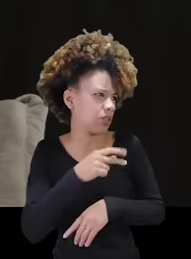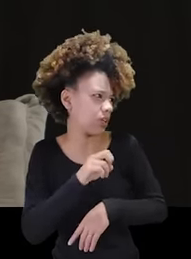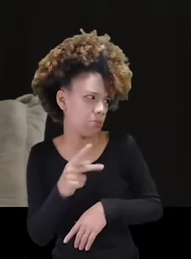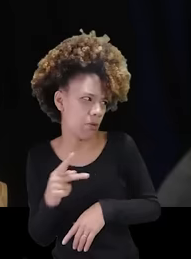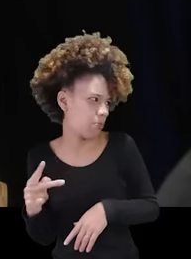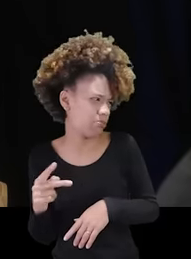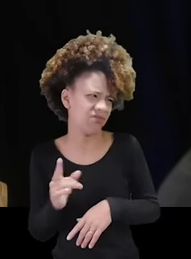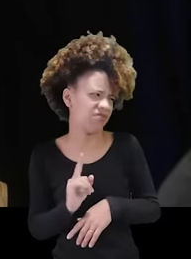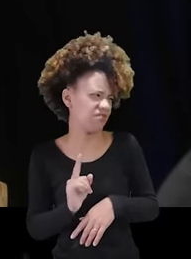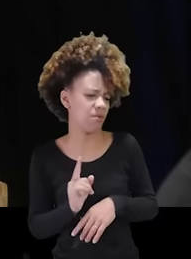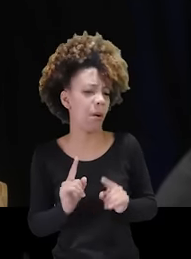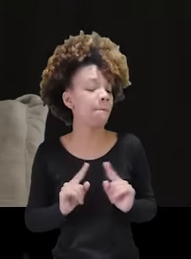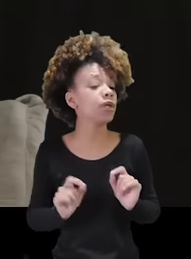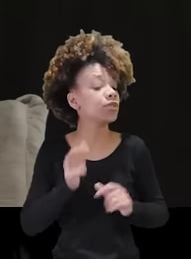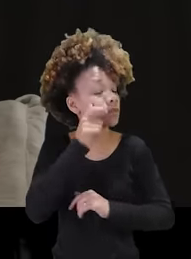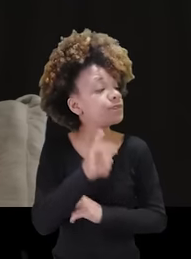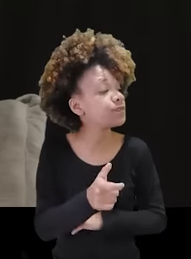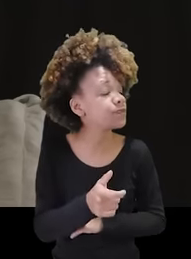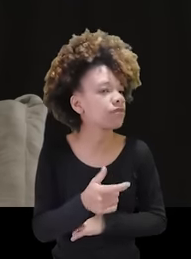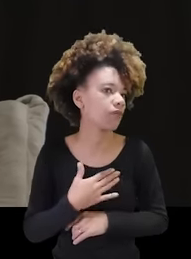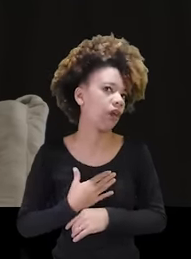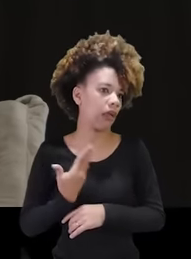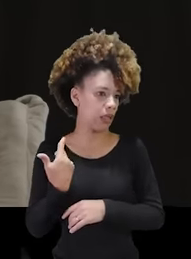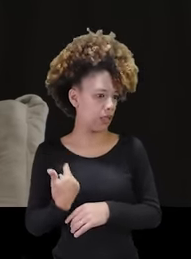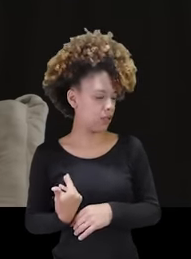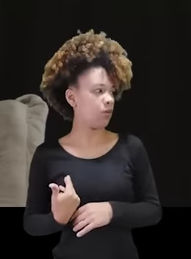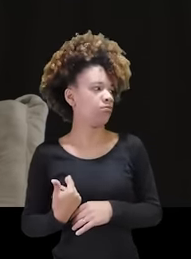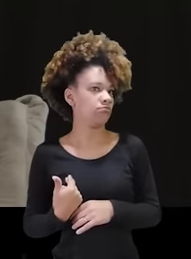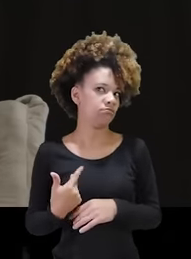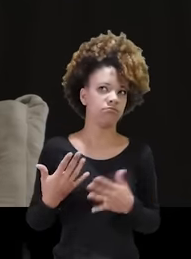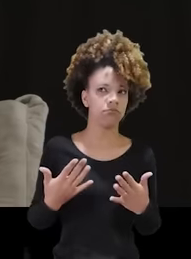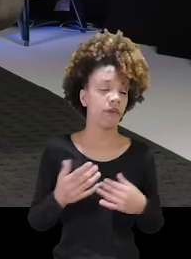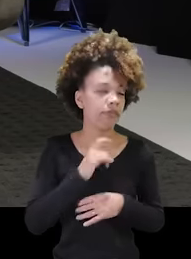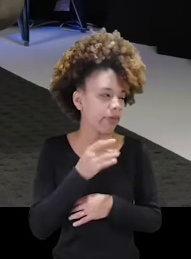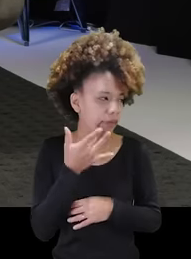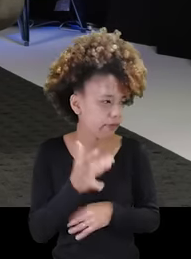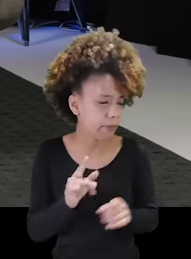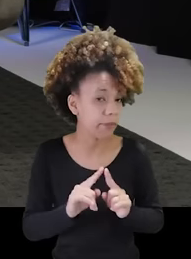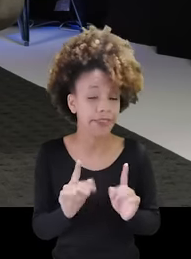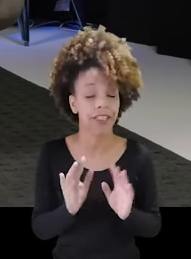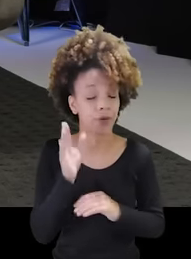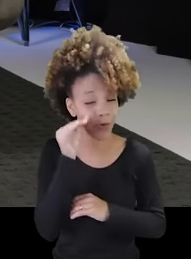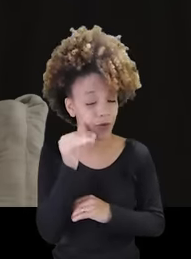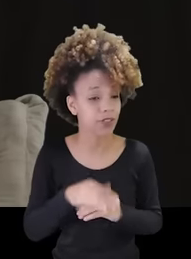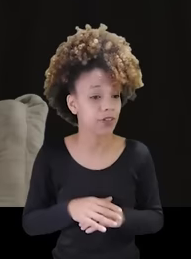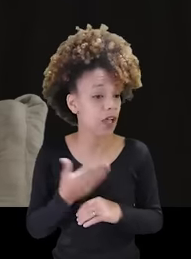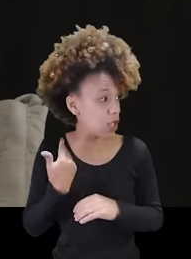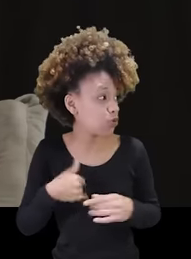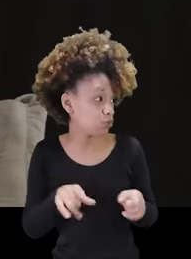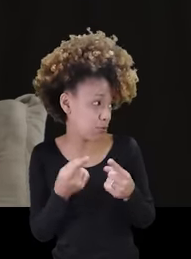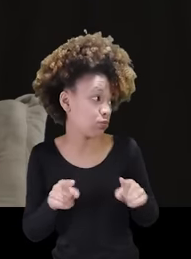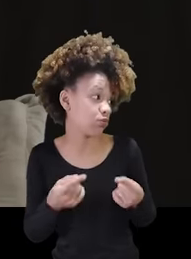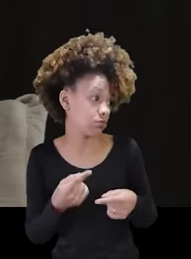k-pop mas o k-pop eu vou te falar o que que me atraiu no kpo por eu ser um cara eu sou um cara meio ninguém sabe disso é uma coisa meio curiosa eu